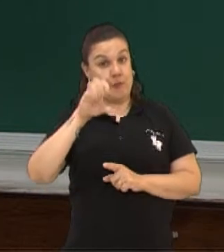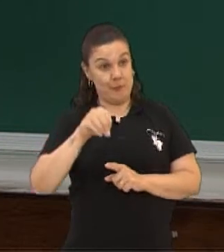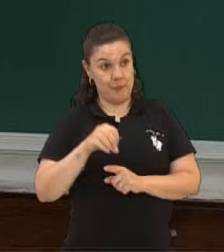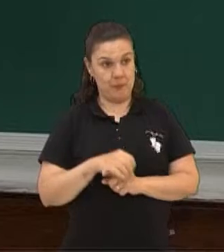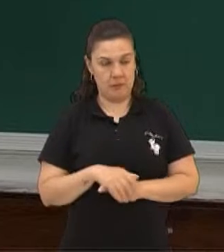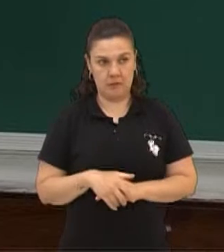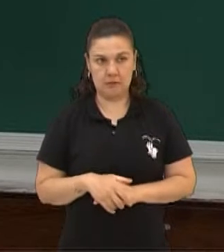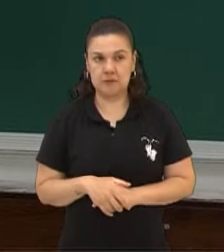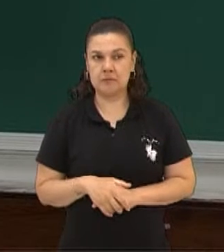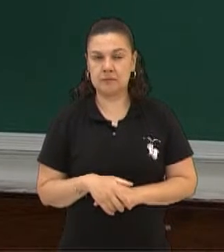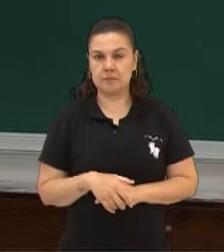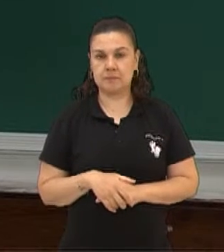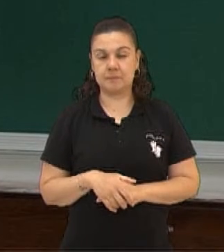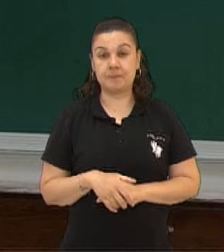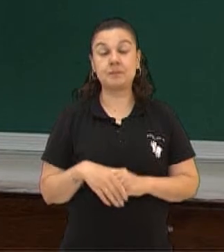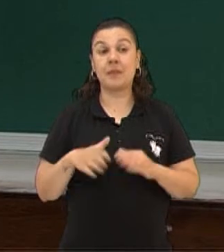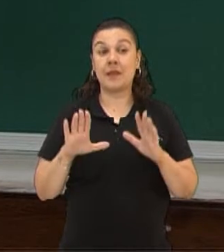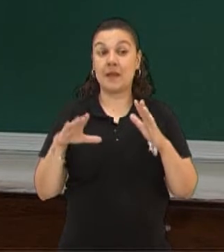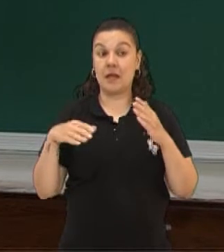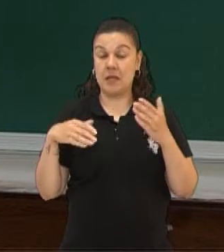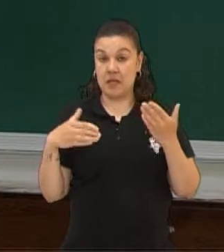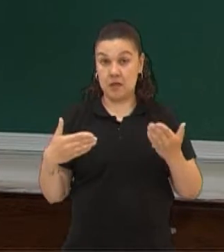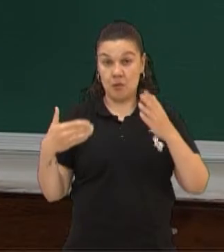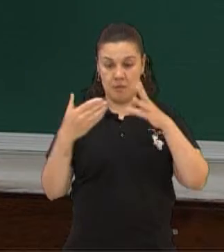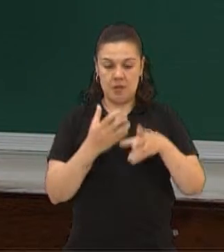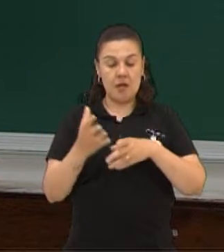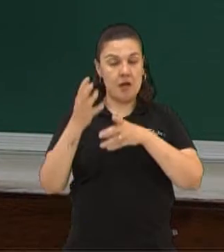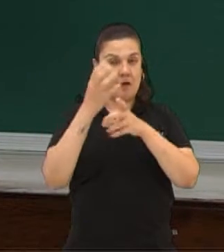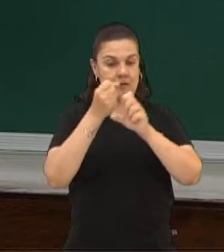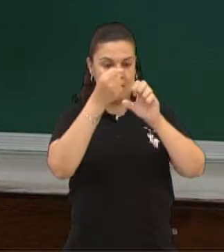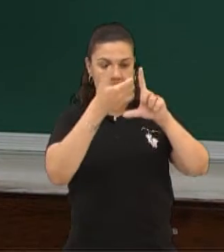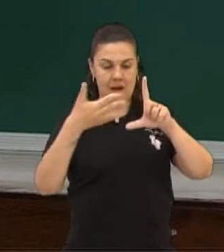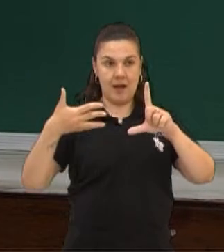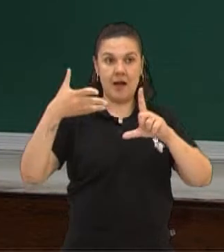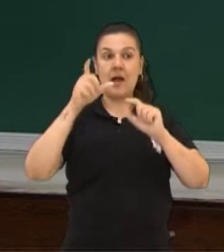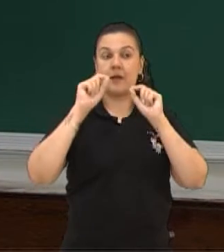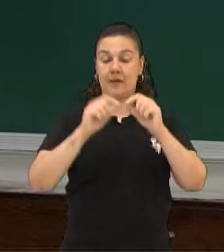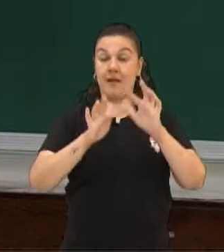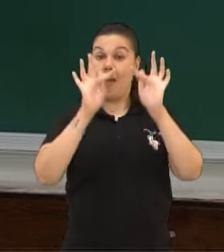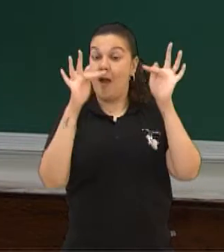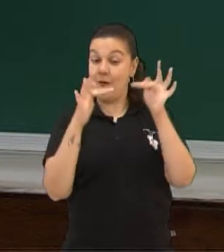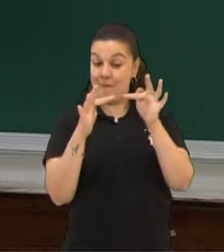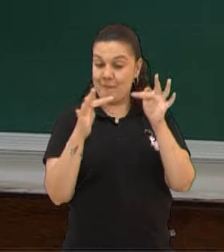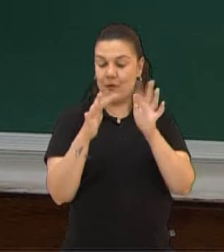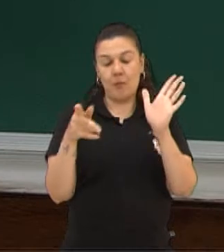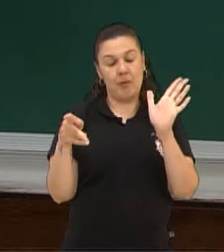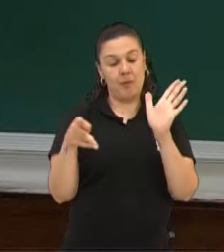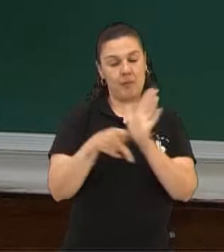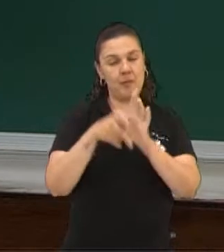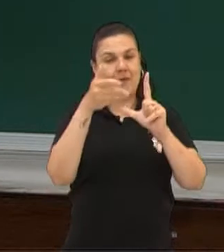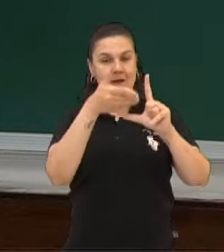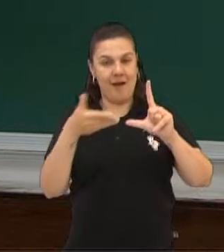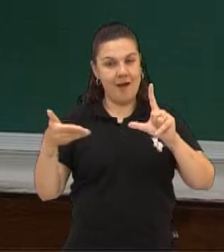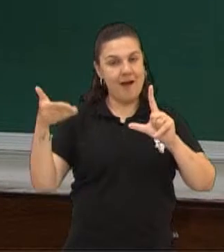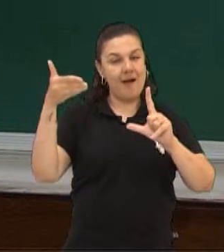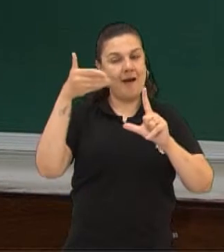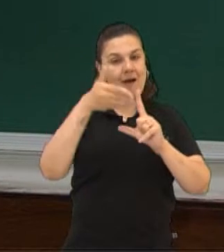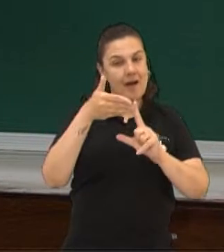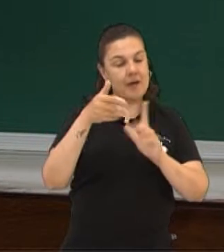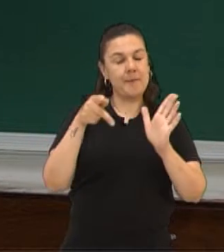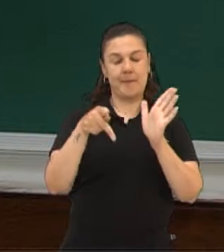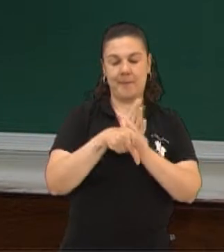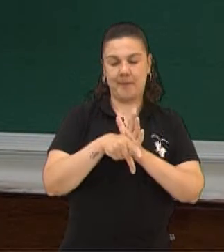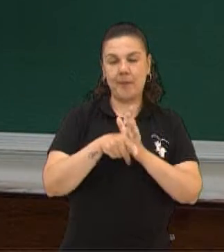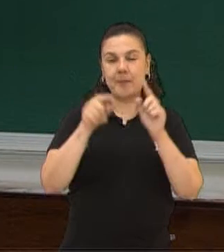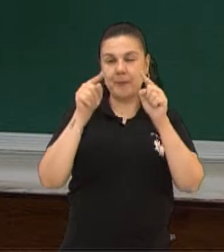retangular. Essa parede tem um formato retangular. Então, para calcular a área dela, nós vamos utilizar a fórmula da área do